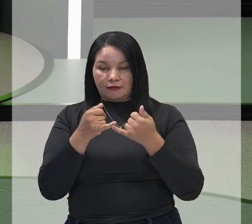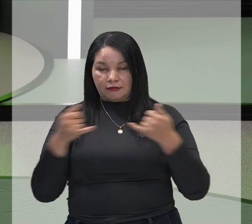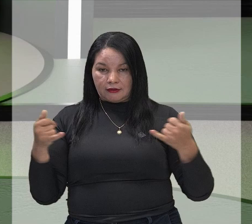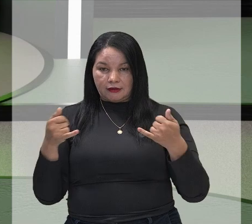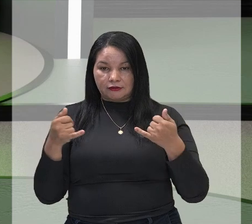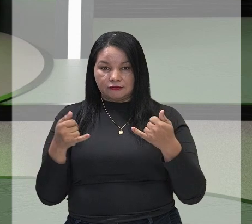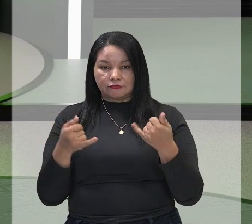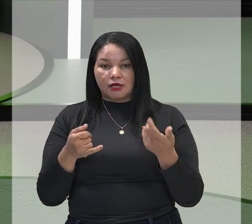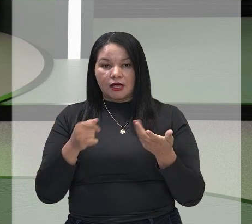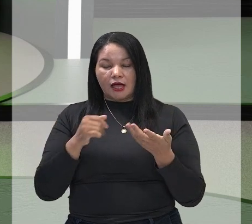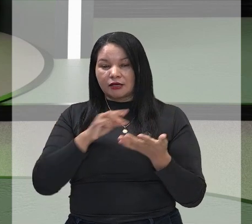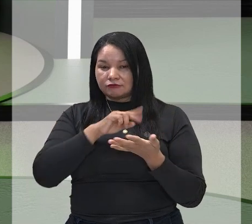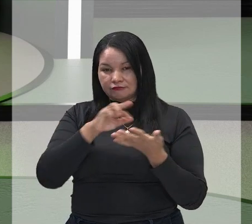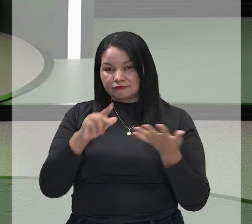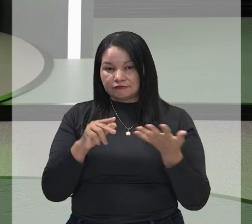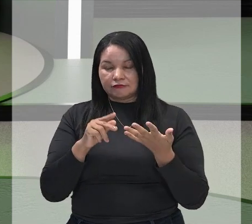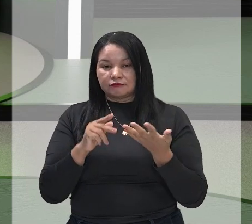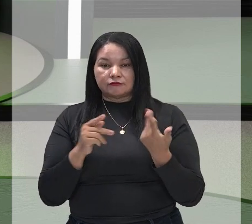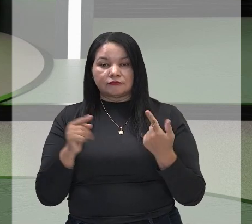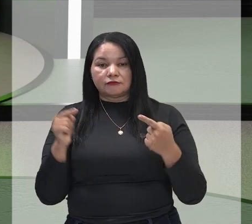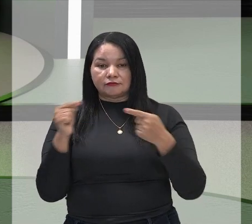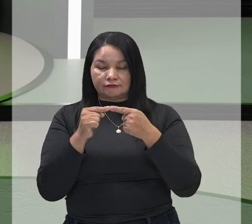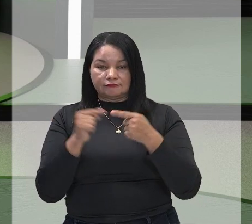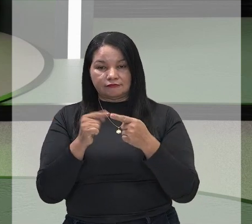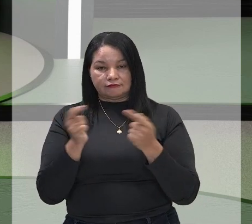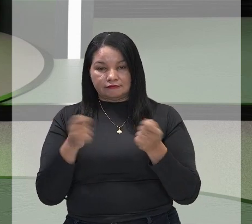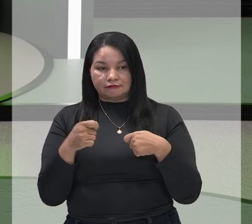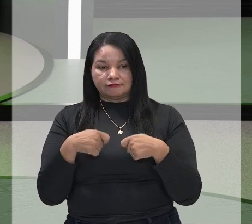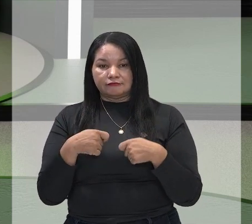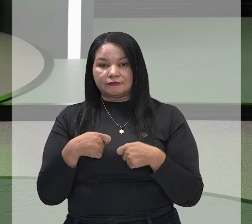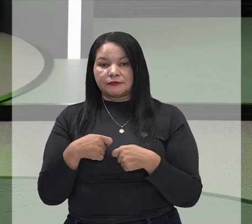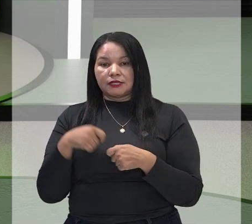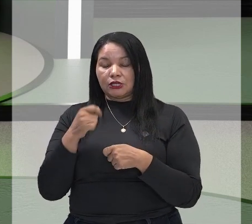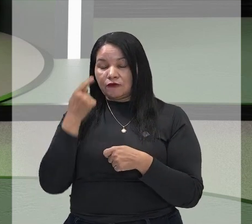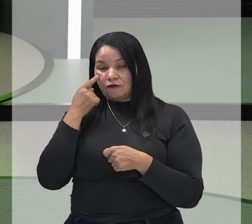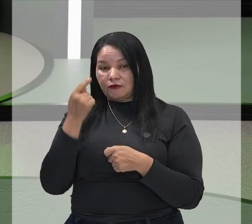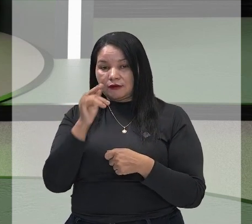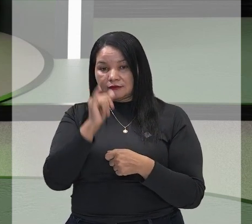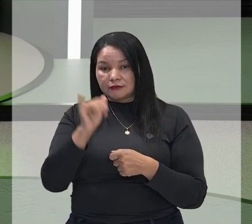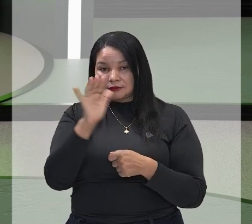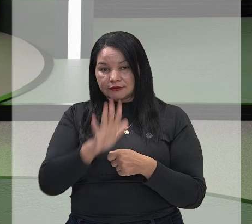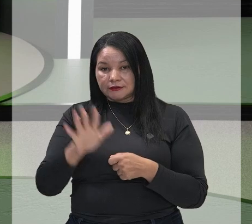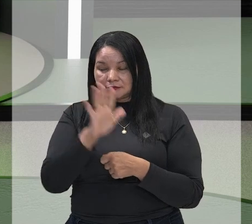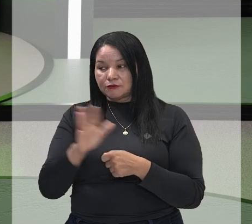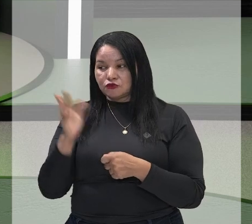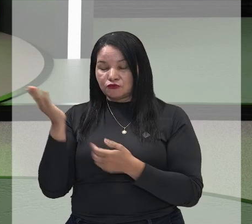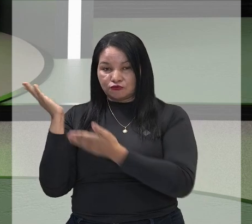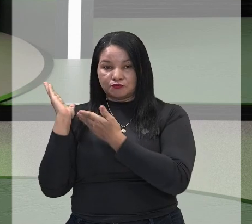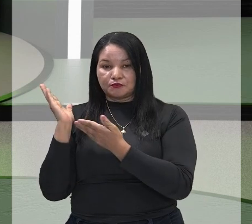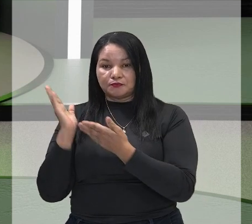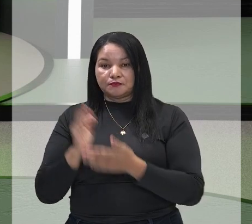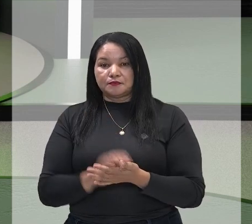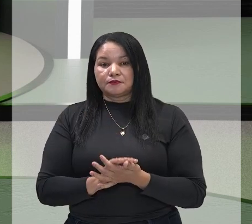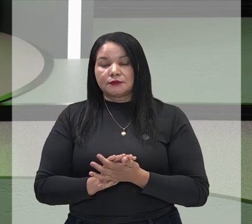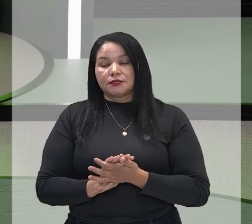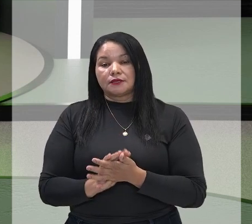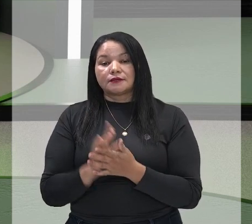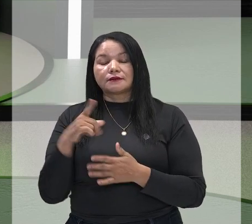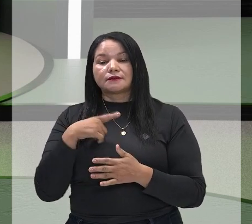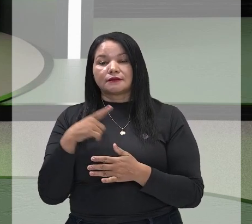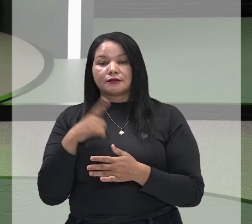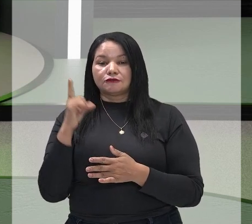gente tem aqui uma ilustração, né, da amperagem, que tem a ver com o circuito elétrico, tendo dificuldade